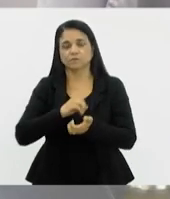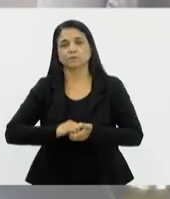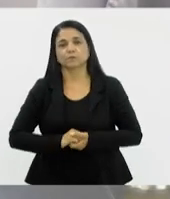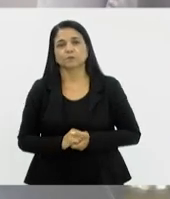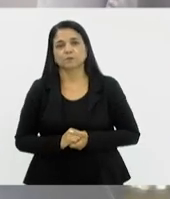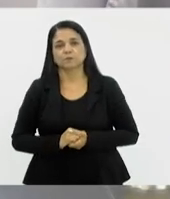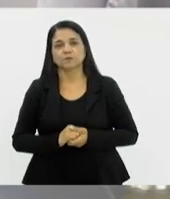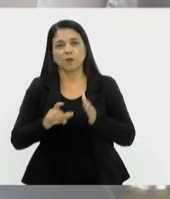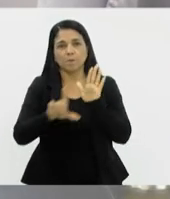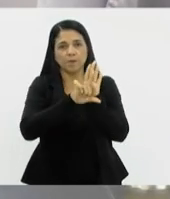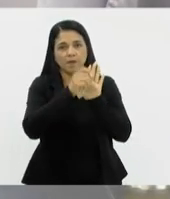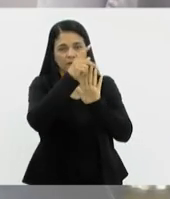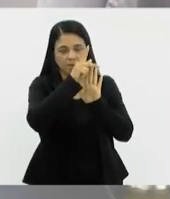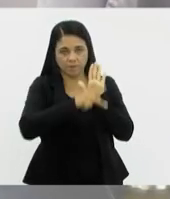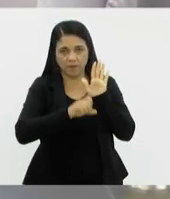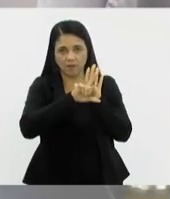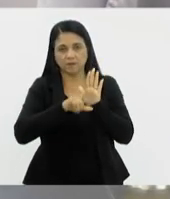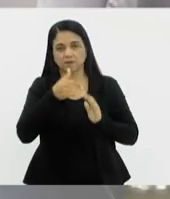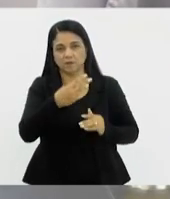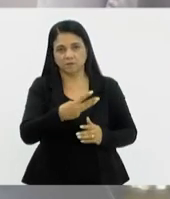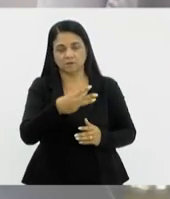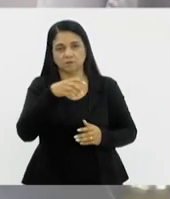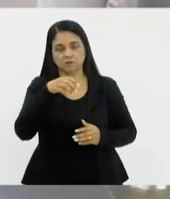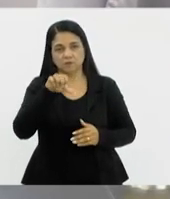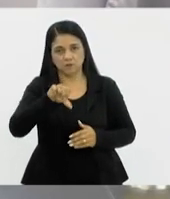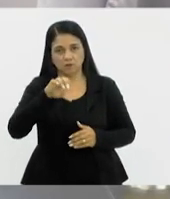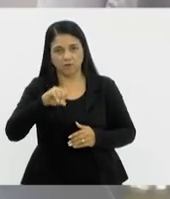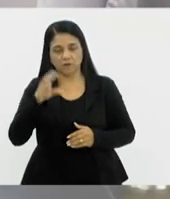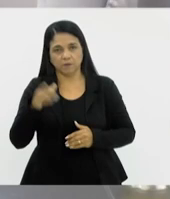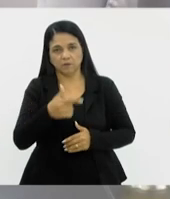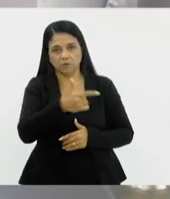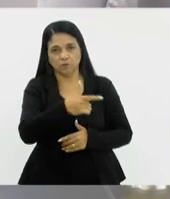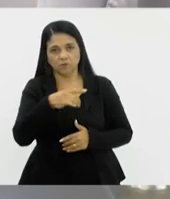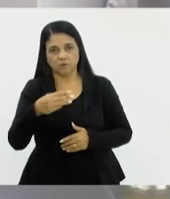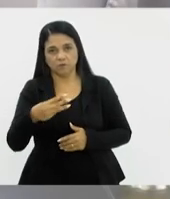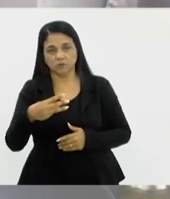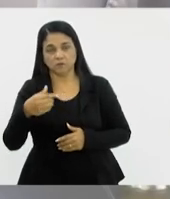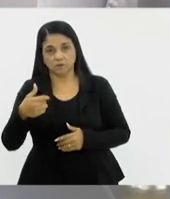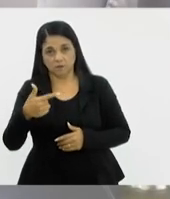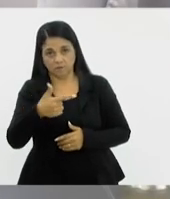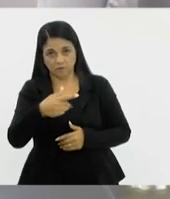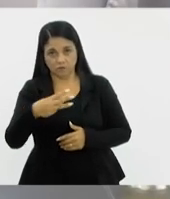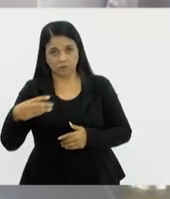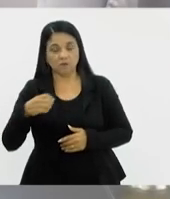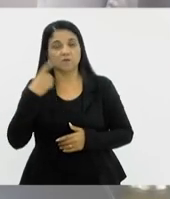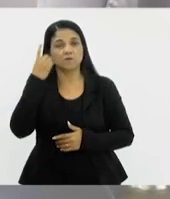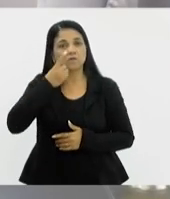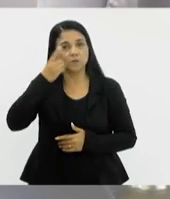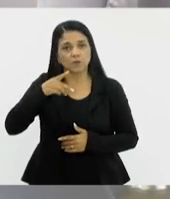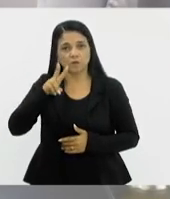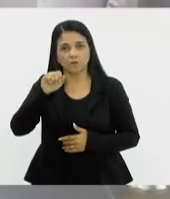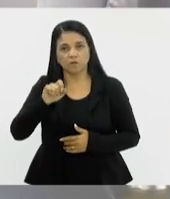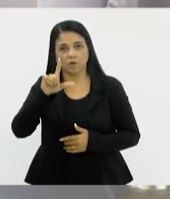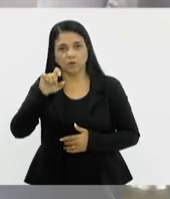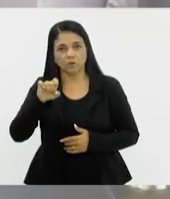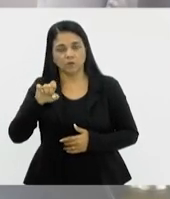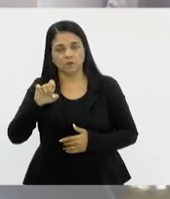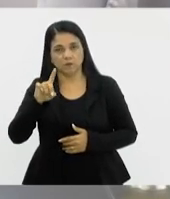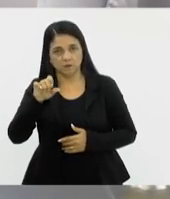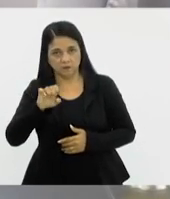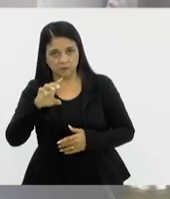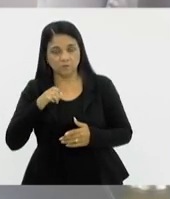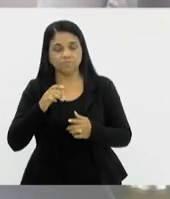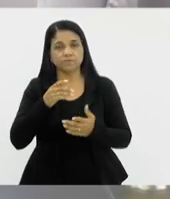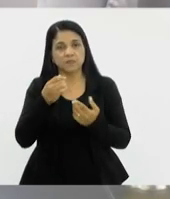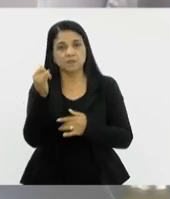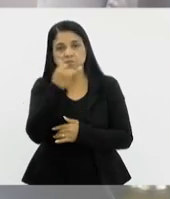Aprovado. PL 390 de 23 é o item 11 da pauta. Autoria do deputado Valdeci da Saúde, que obriga as concessionárias de energia elétrica a disponibilizarem